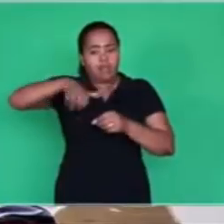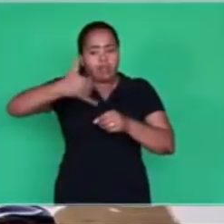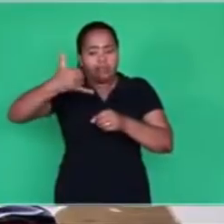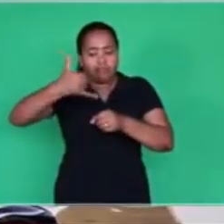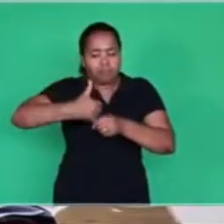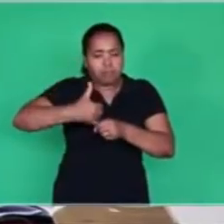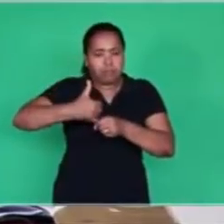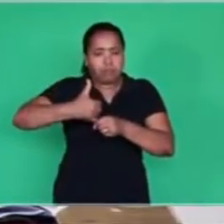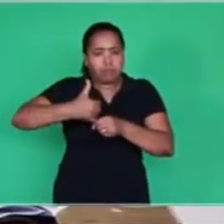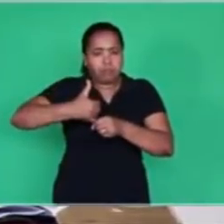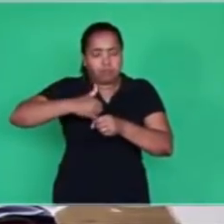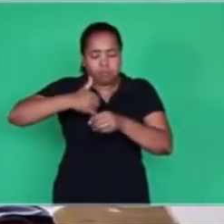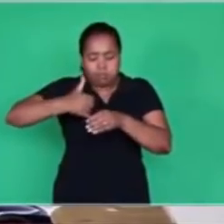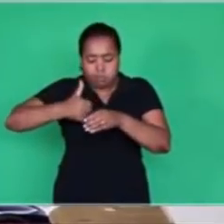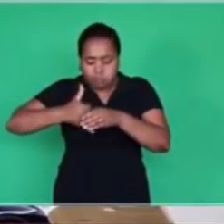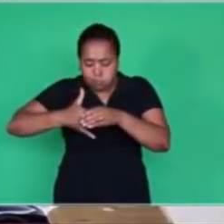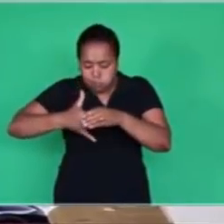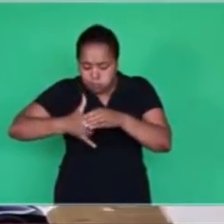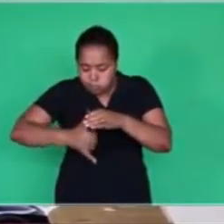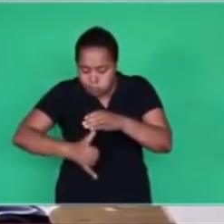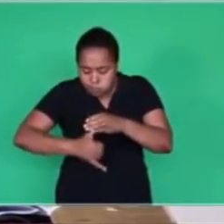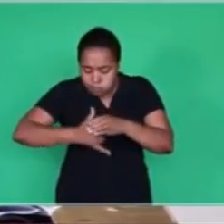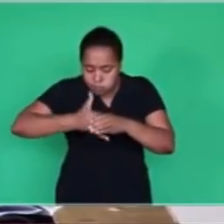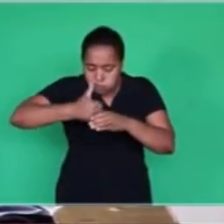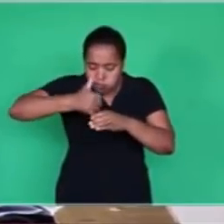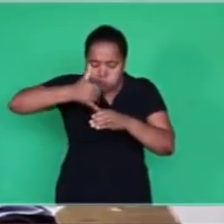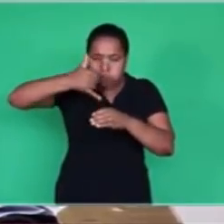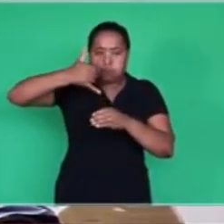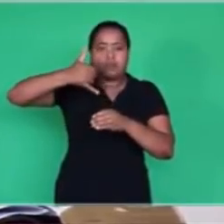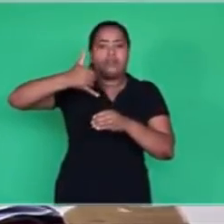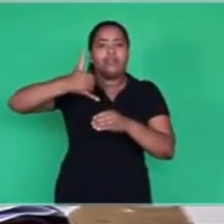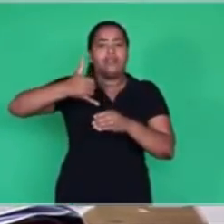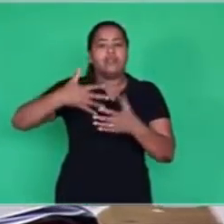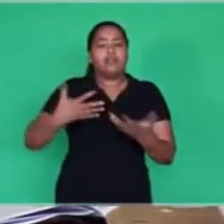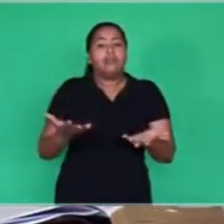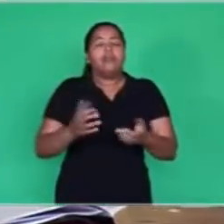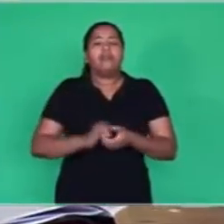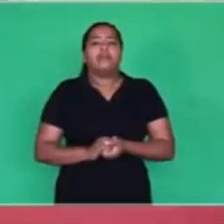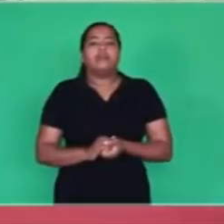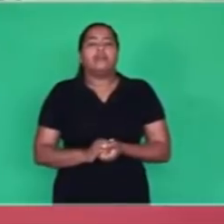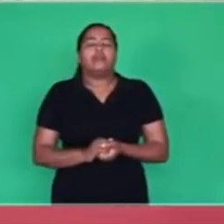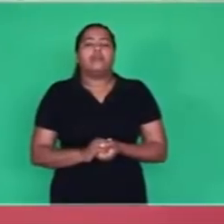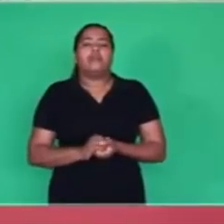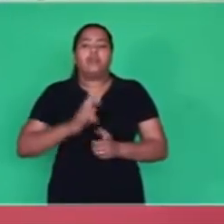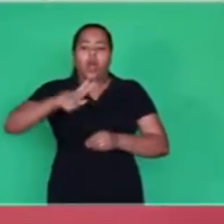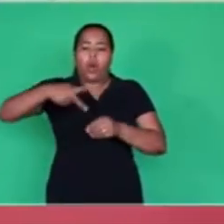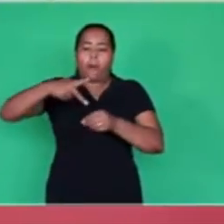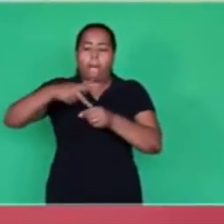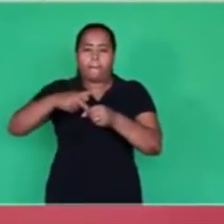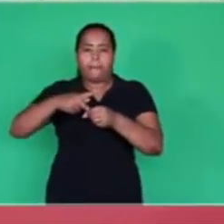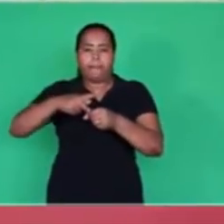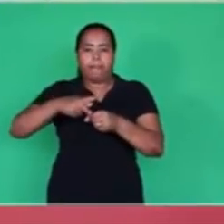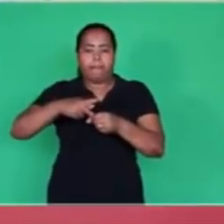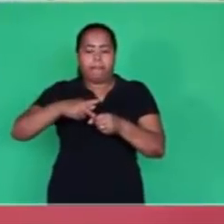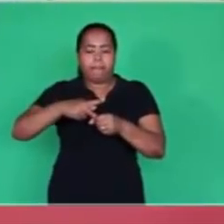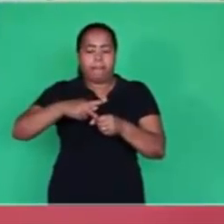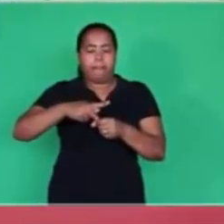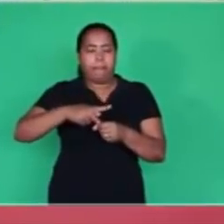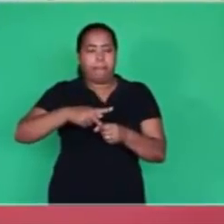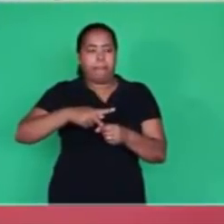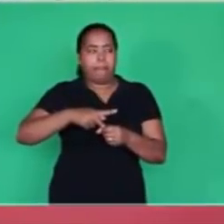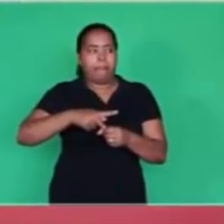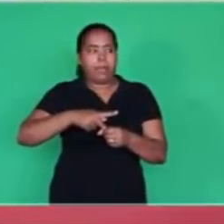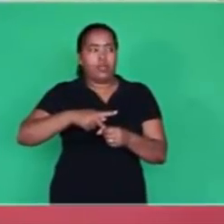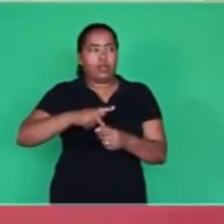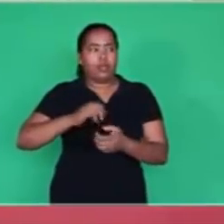petróleo, os irmãos sabem o que vai acontecer com o mundo. Continuando aqui. Vamos lá. Vamos ver como será